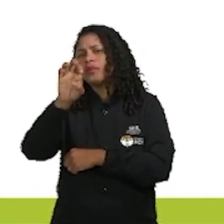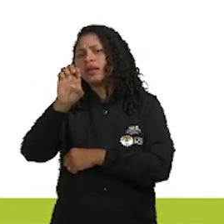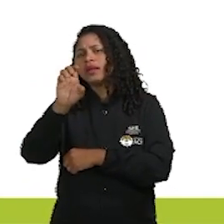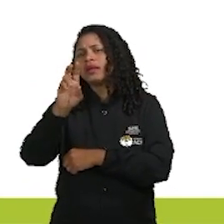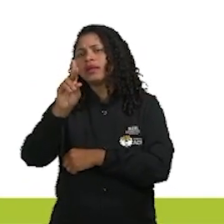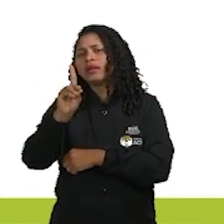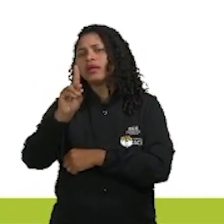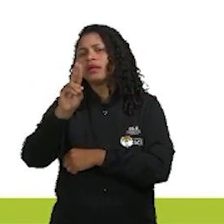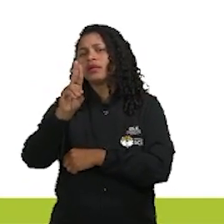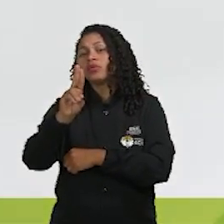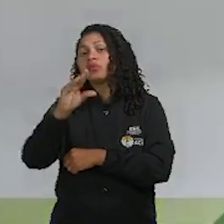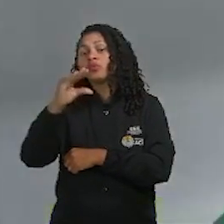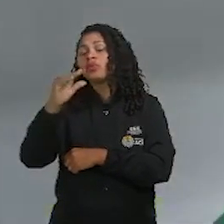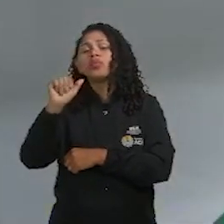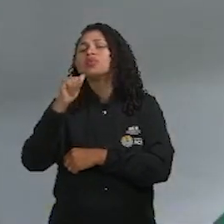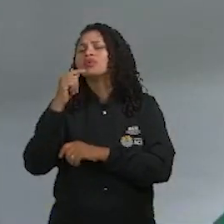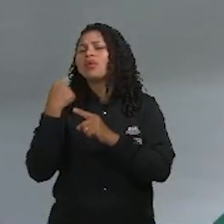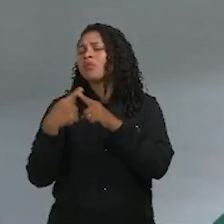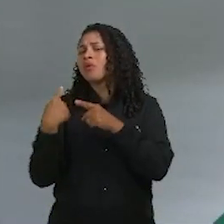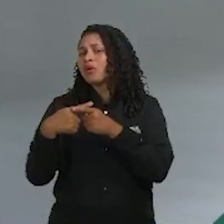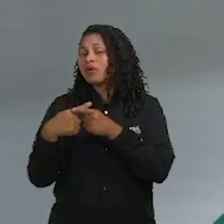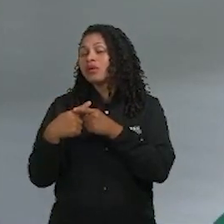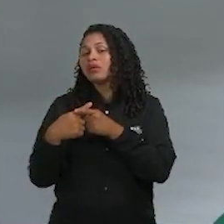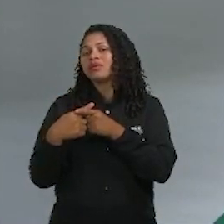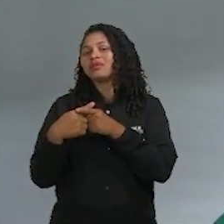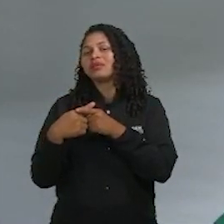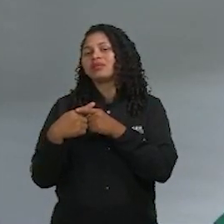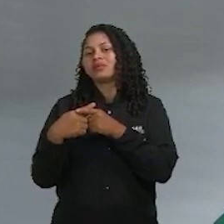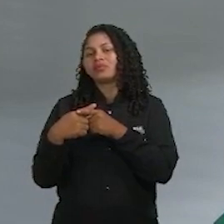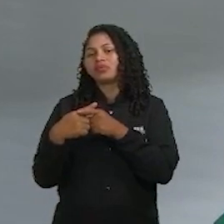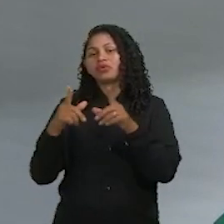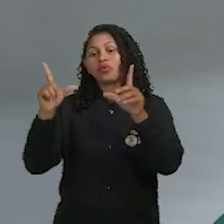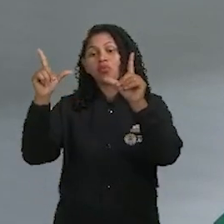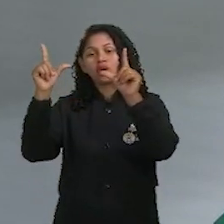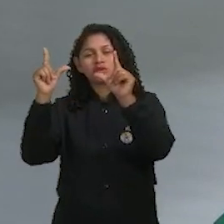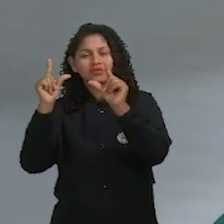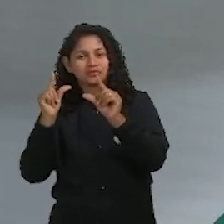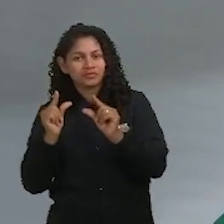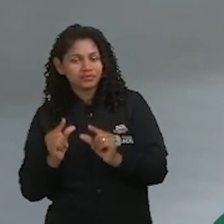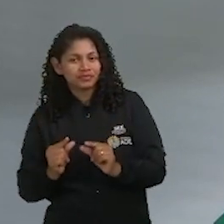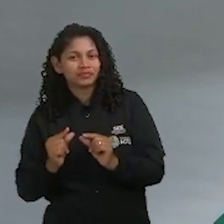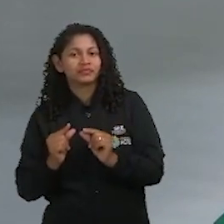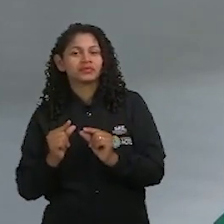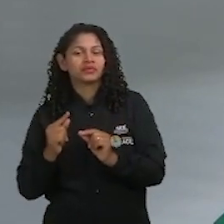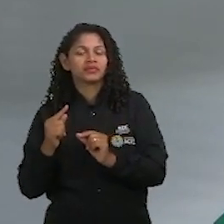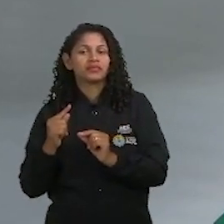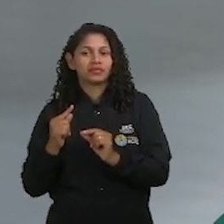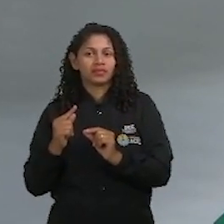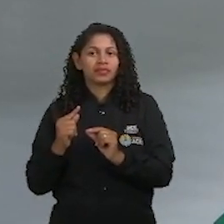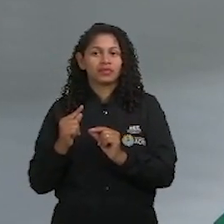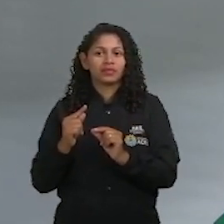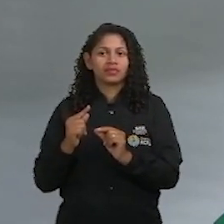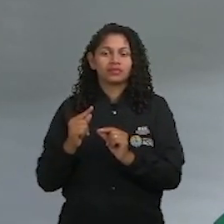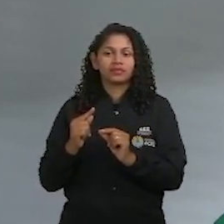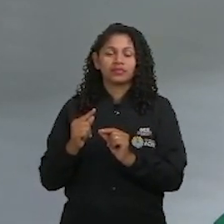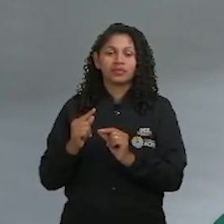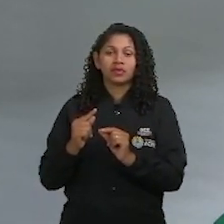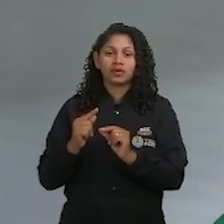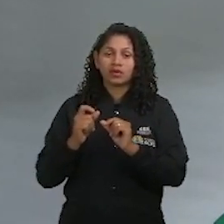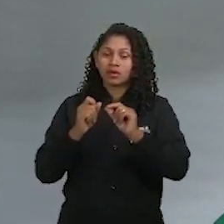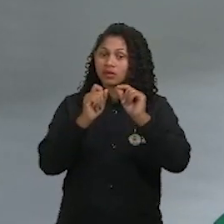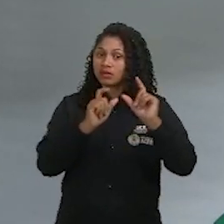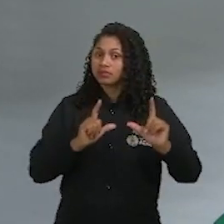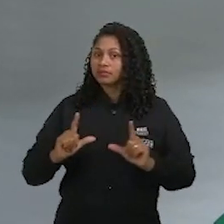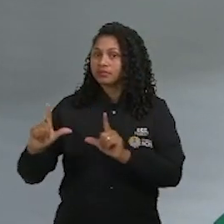mais é do que quando vai existir aí uma diminuição do NOx. Coloquei para vocês na tela